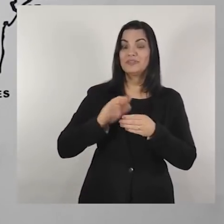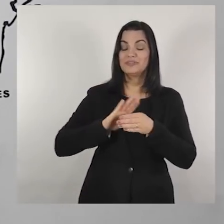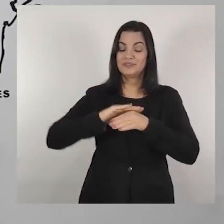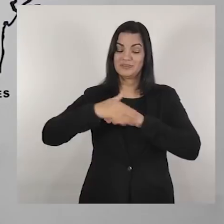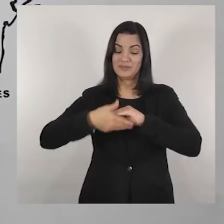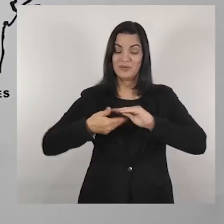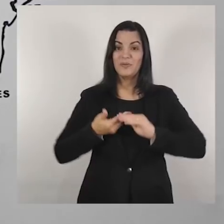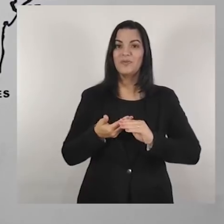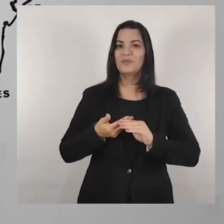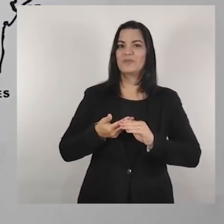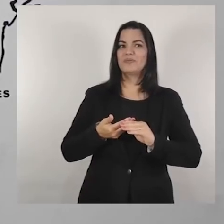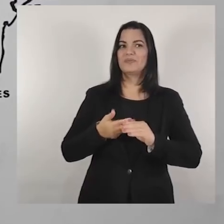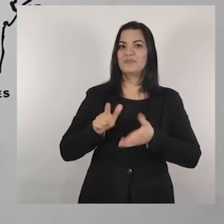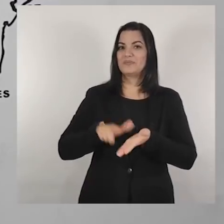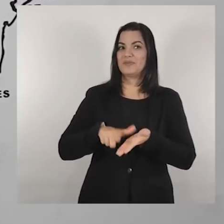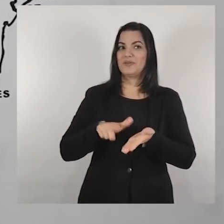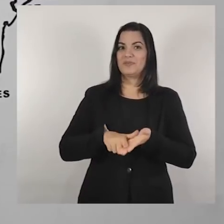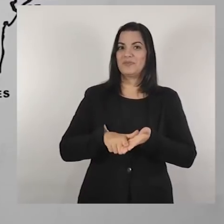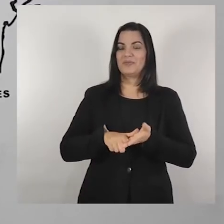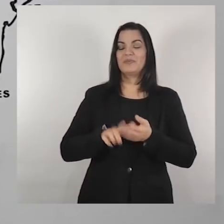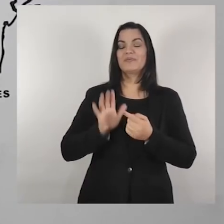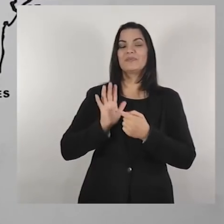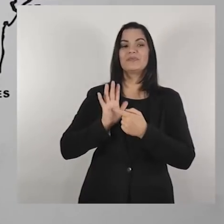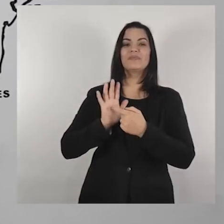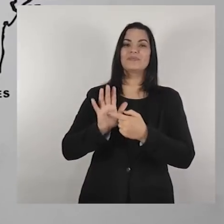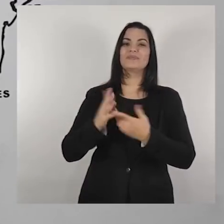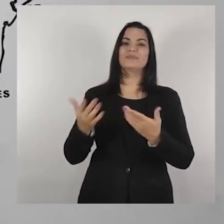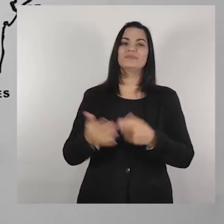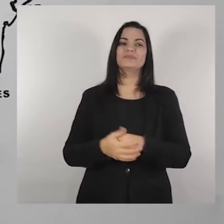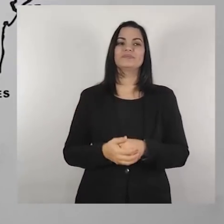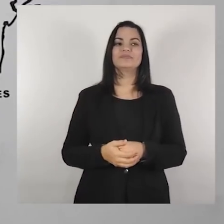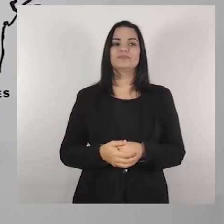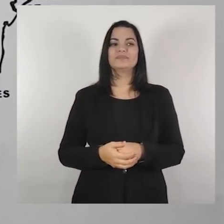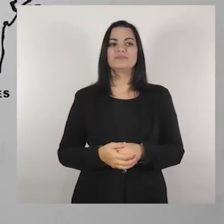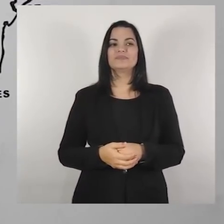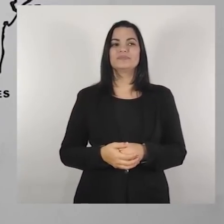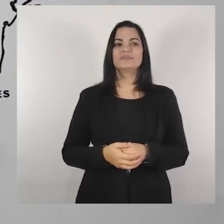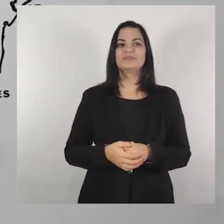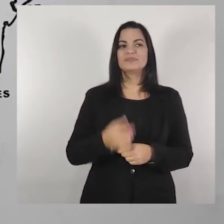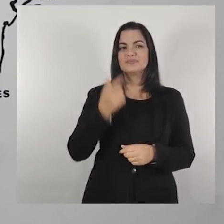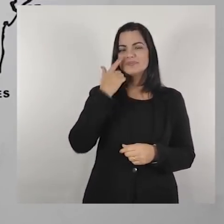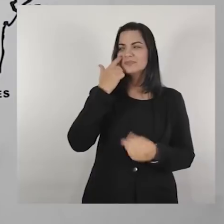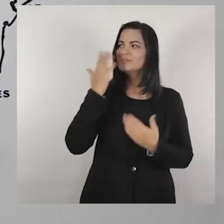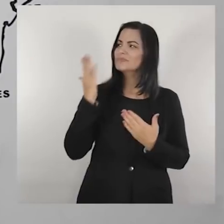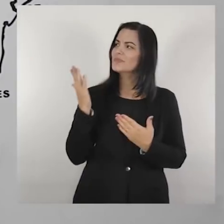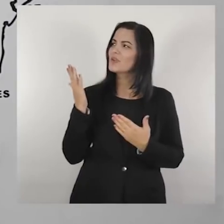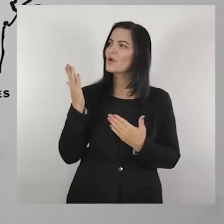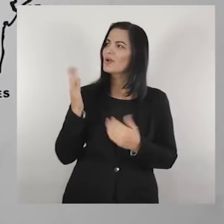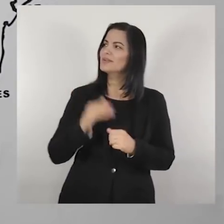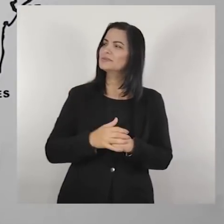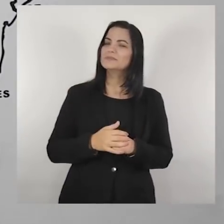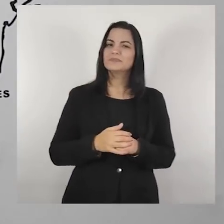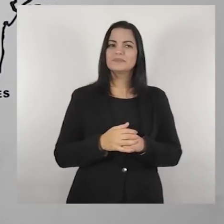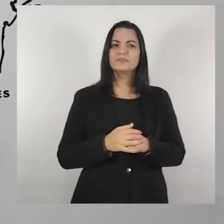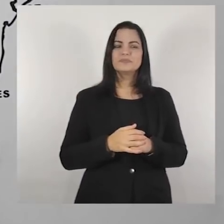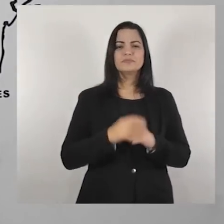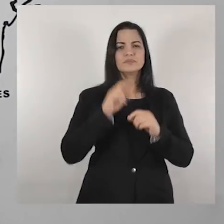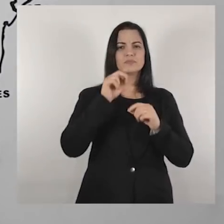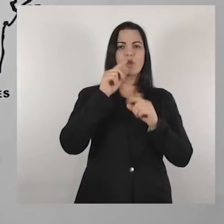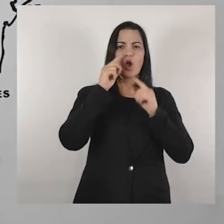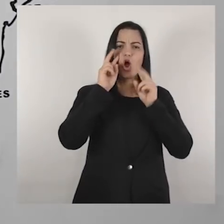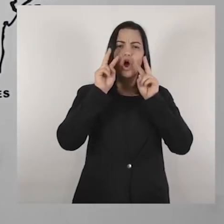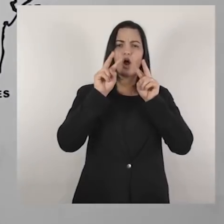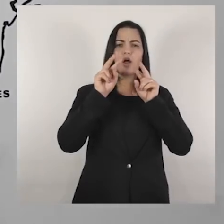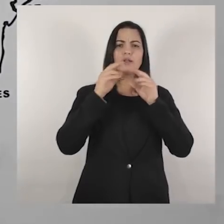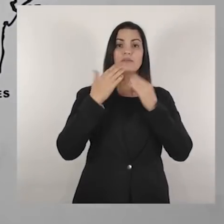o que é. A Pro teve que tampar aqui com uma folhinha de sulfite para poder mostrar para vocês, tá bom? Então, se você